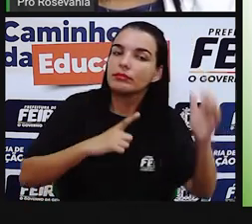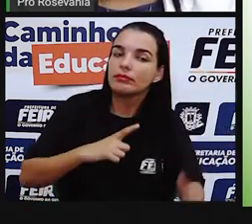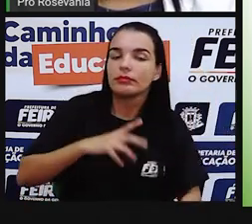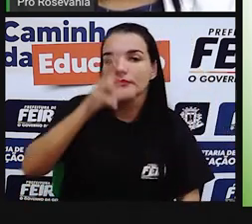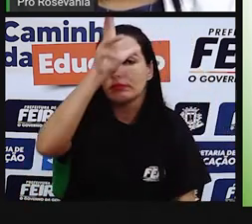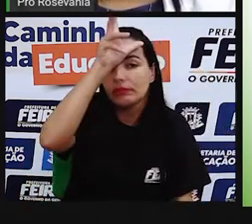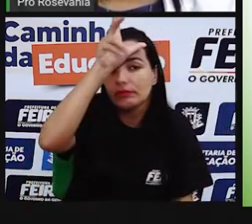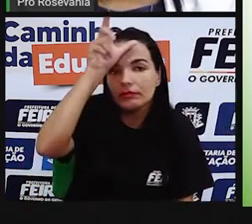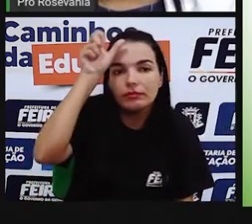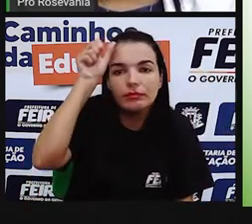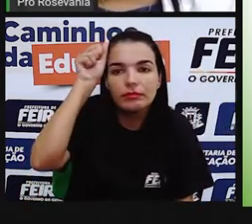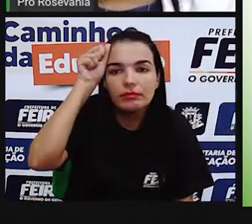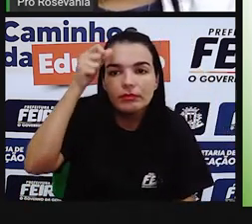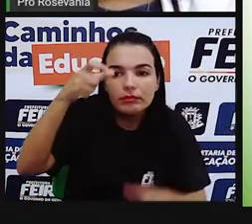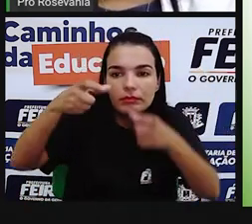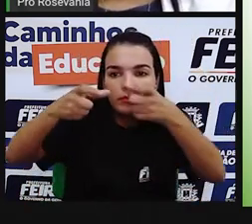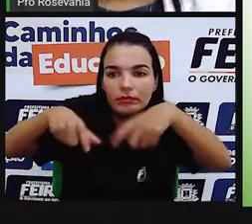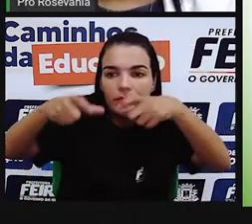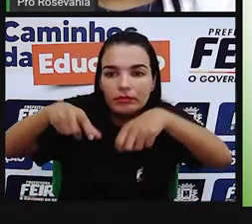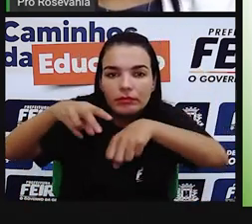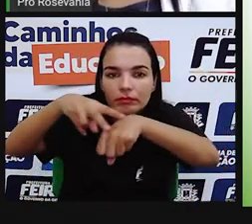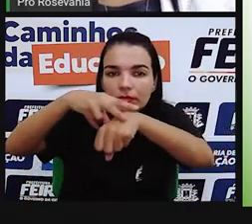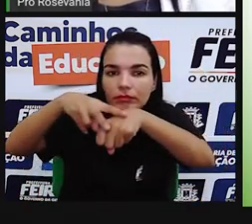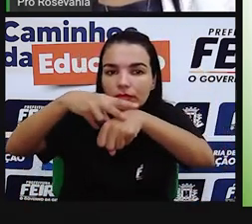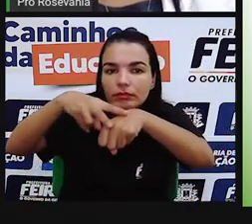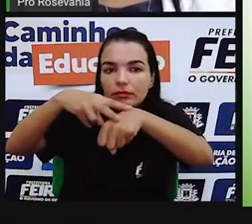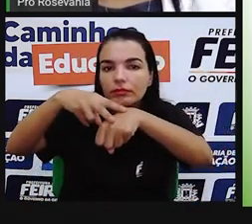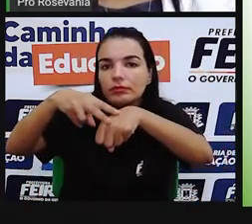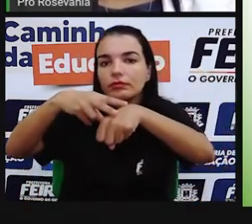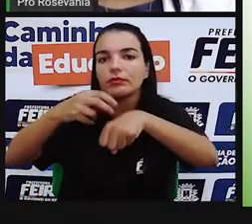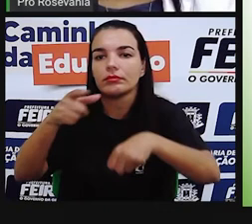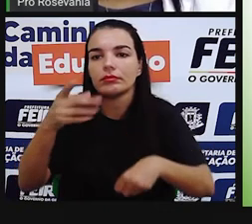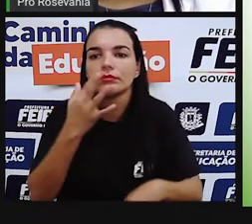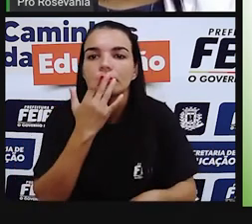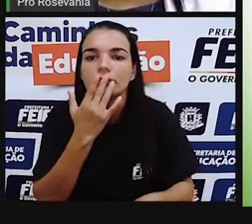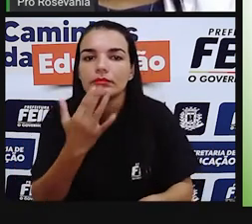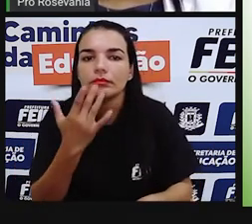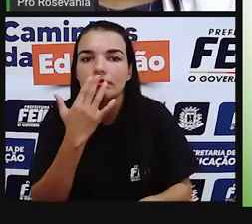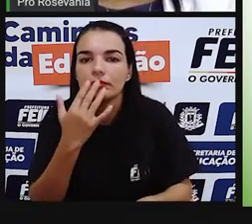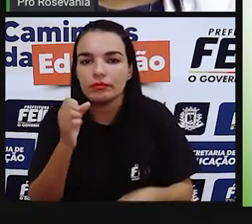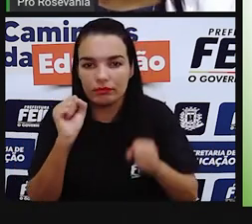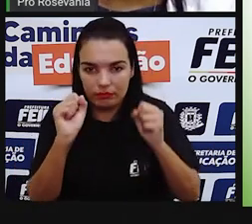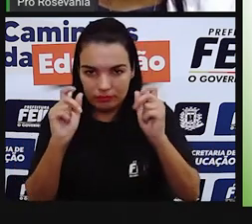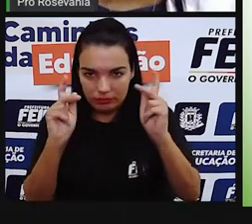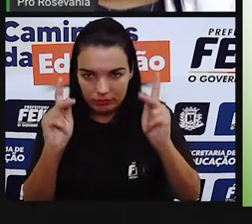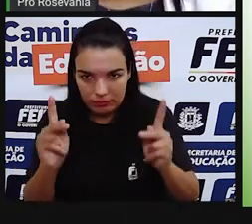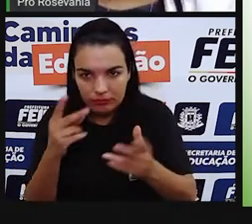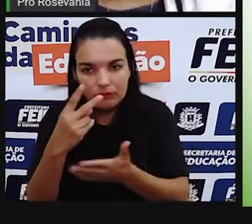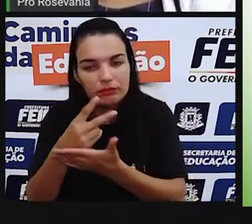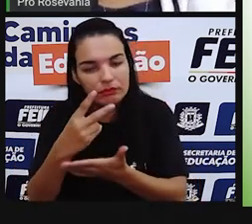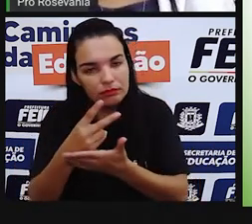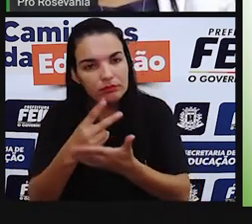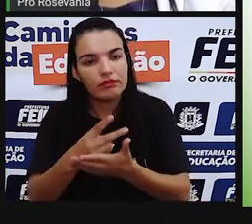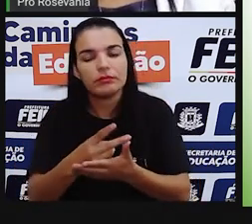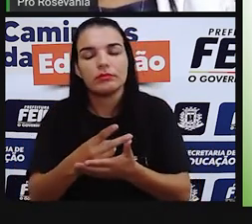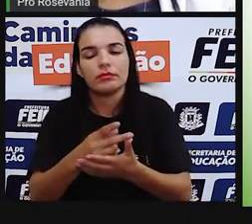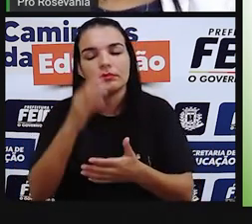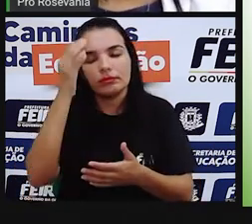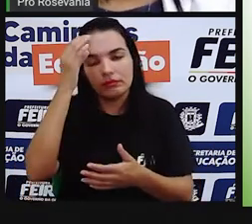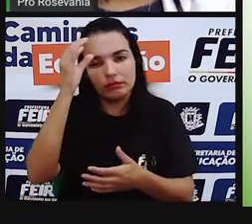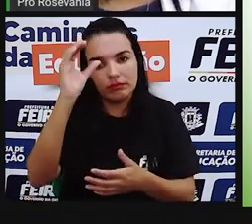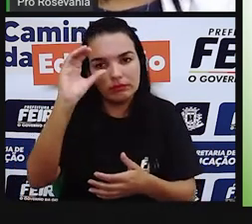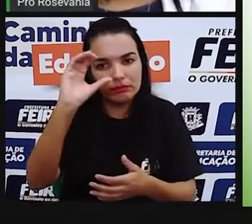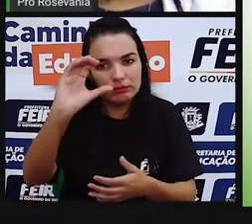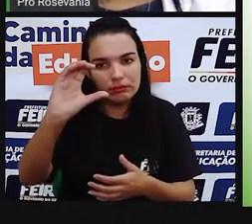mesmo características de um brasileiro lá comum, onde segue todas as características também culturais, né,